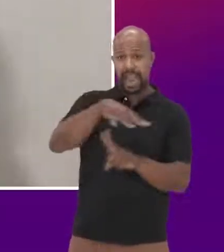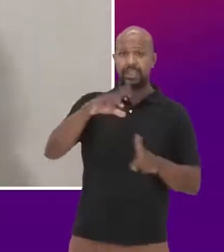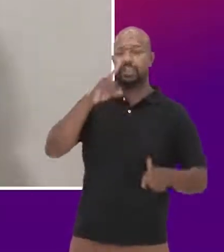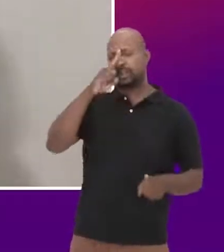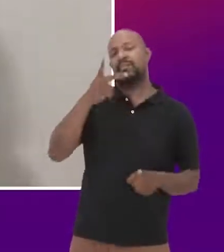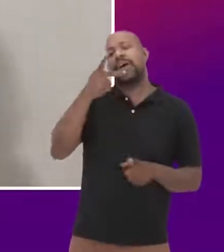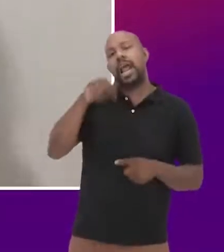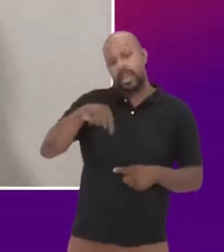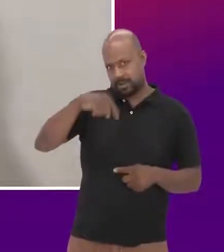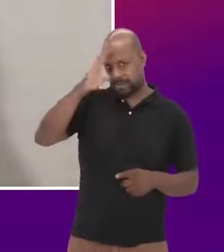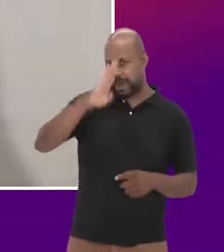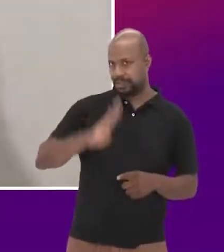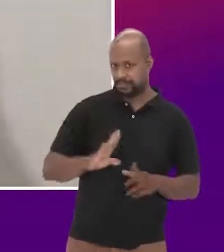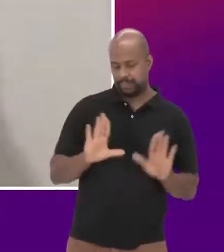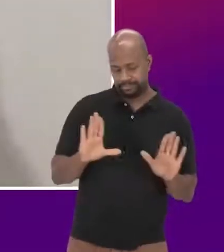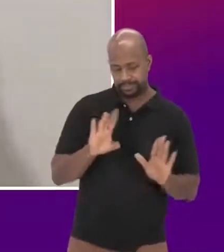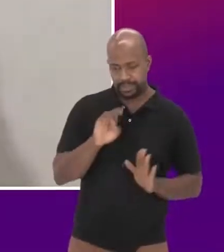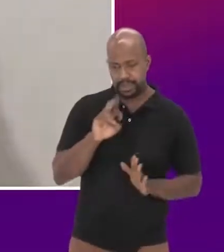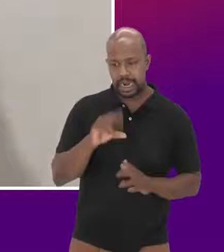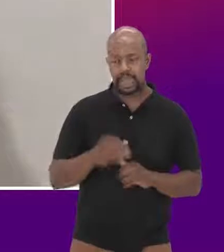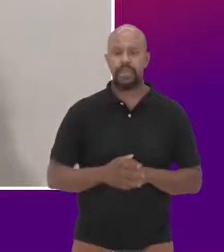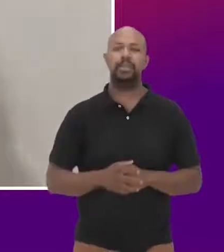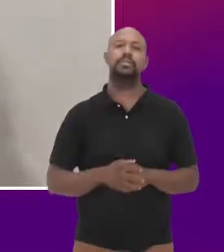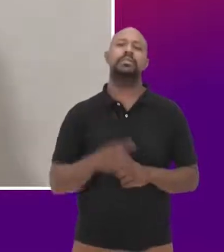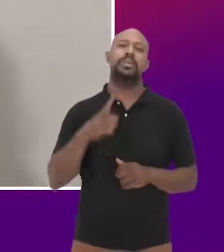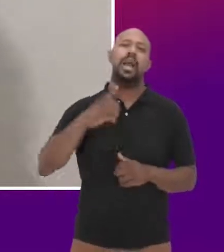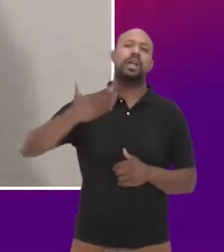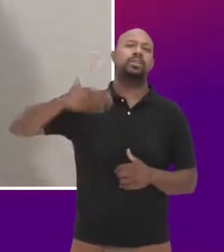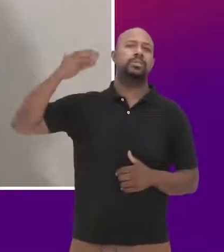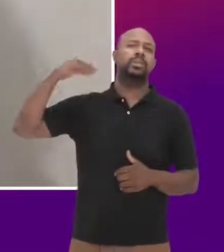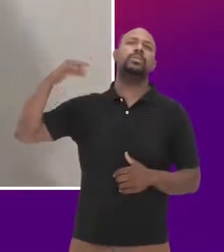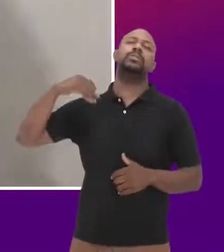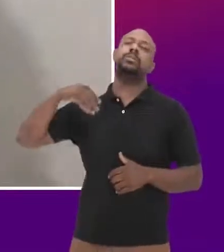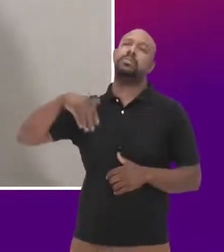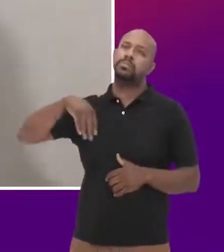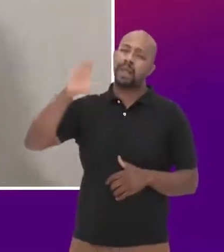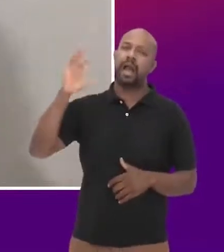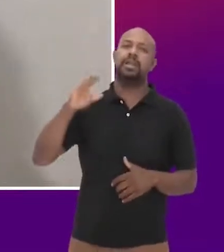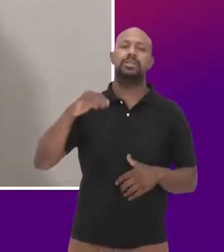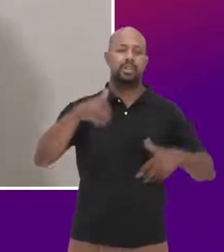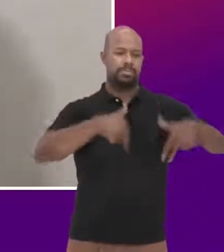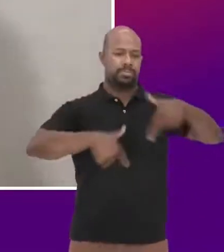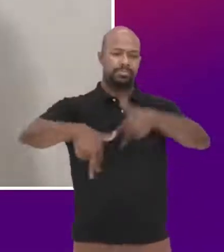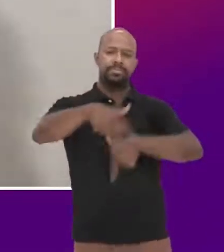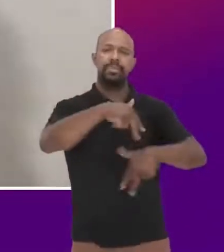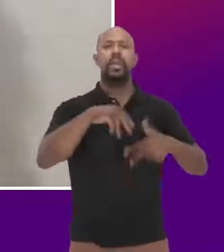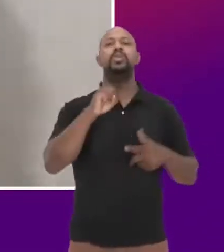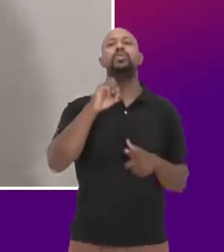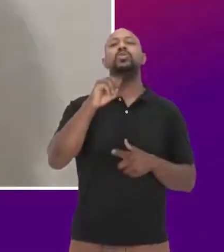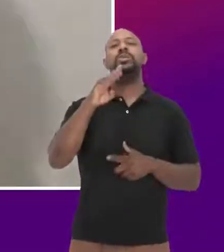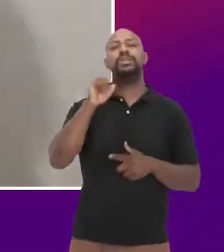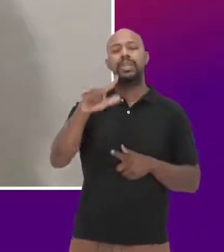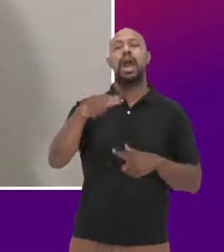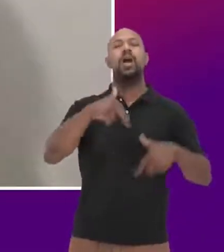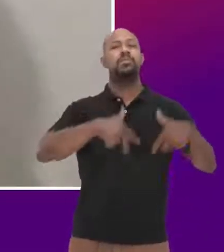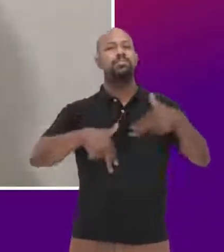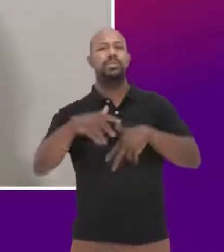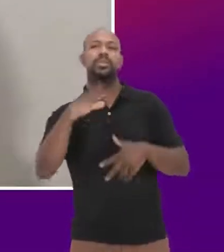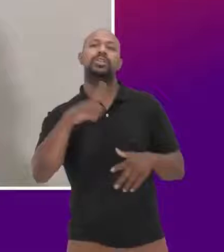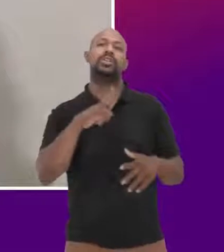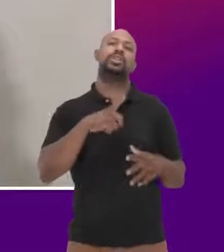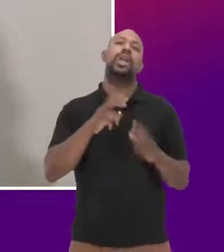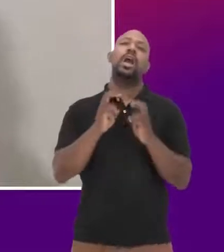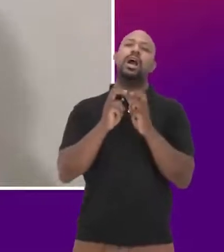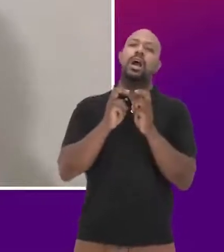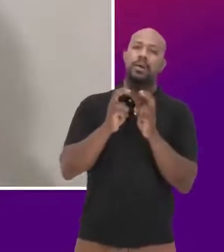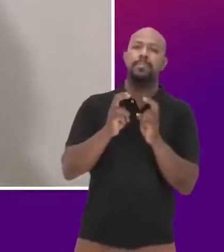Brasil, obviamente. Então, a gente tem, antigamente, a gente tinha mais mobilidade social, a gente tinha bonde,